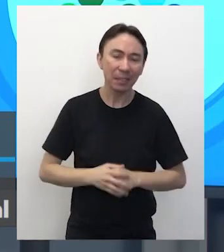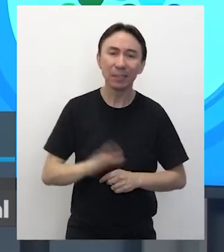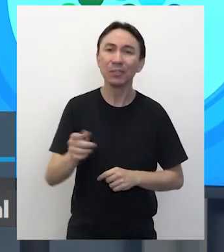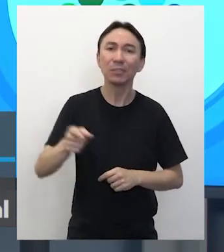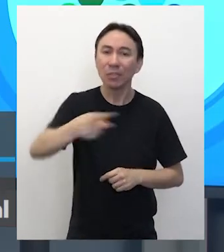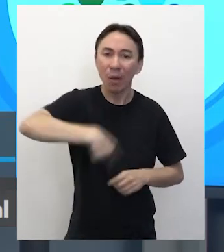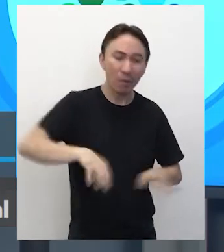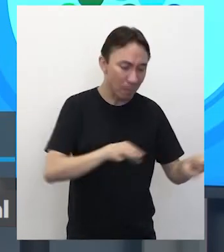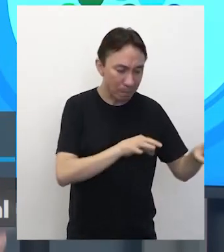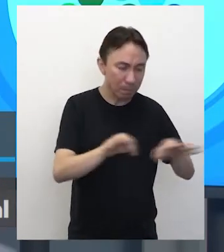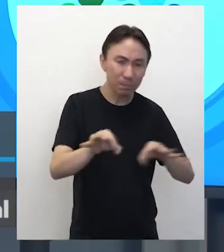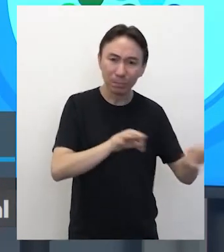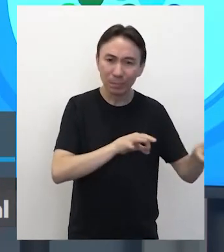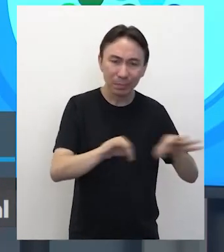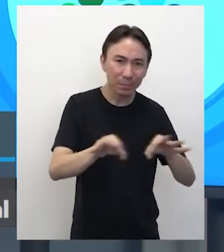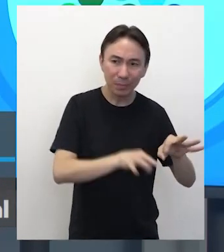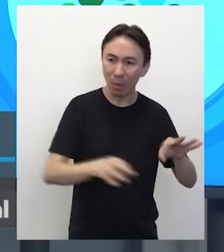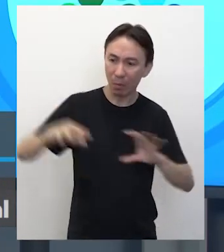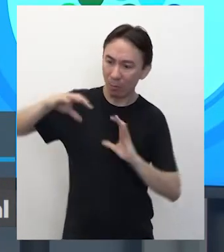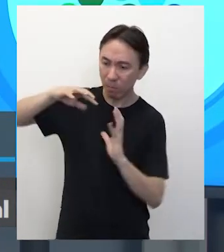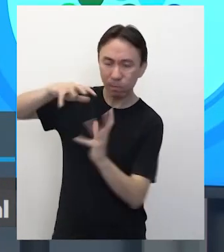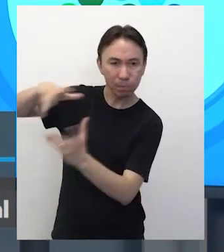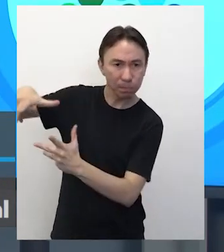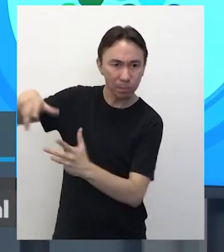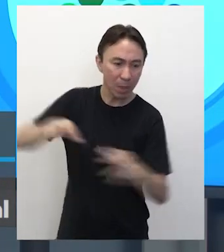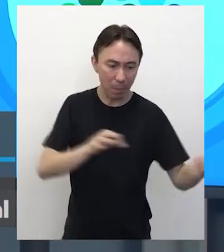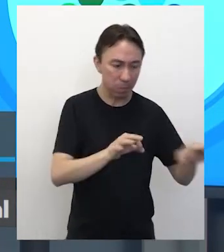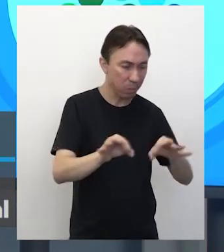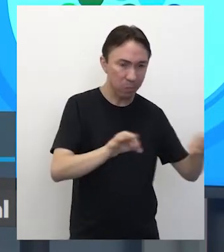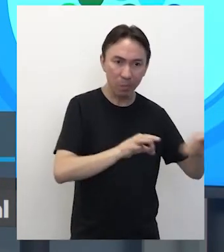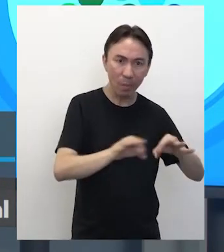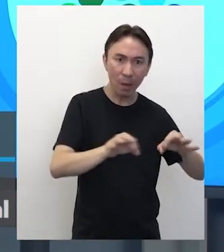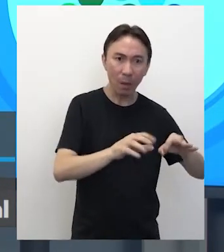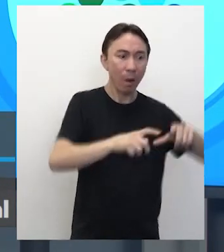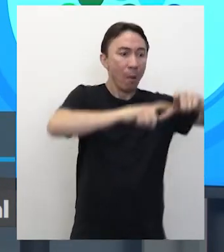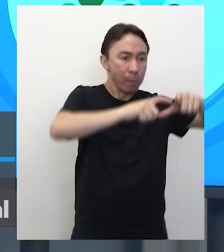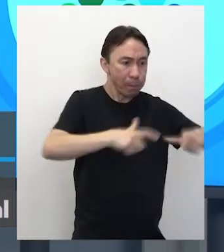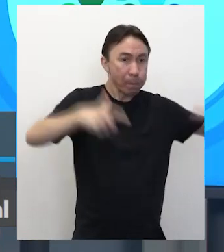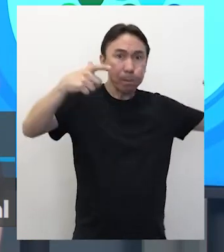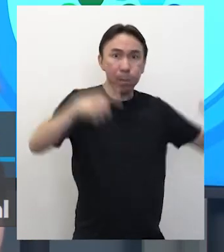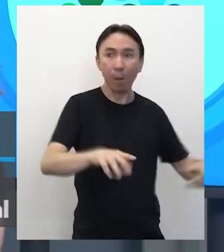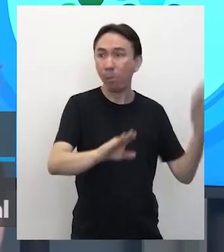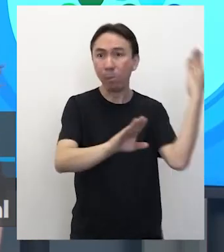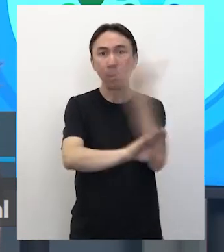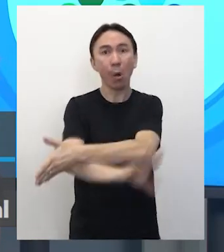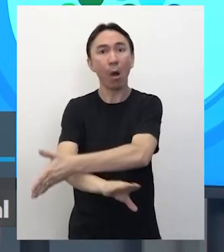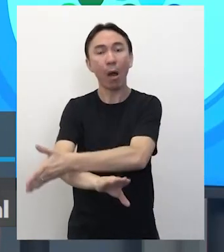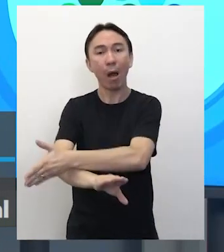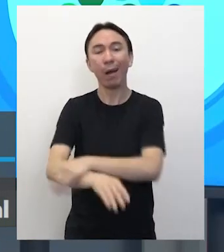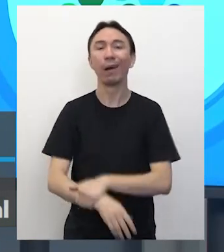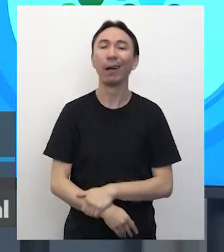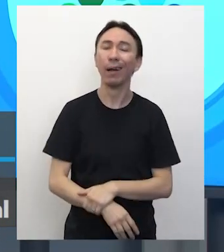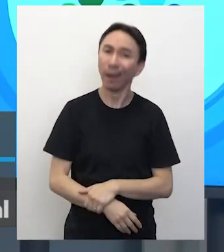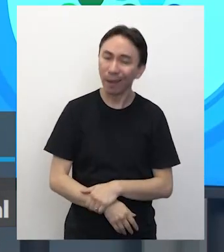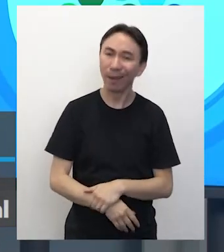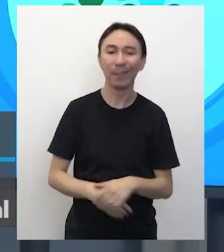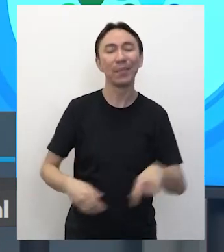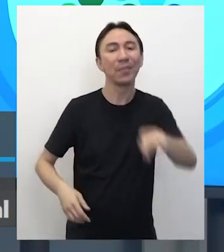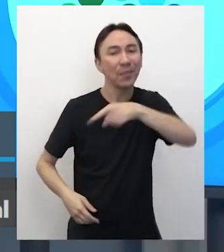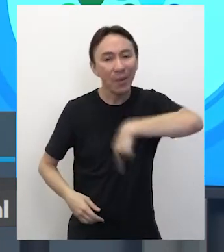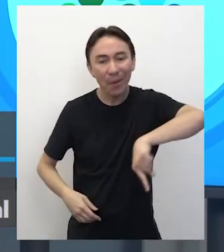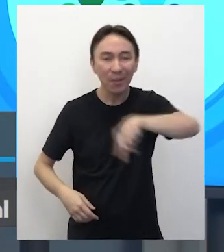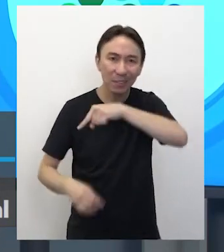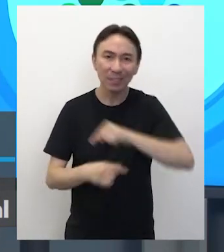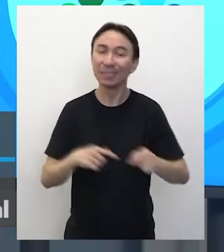planos serem maiores do que o mundo? Se a gente tiver imaginação criativa, né, que é essa